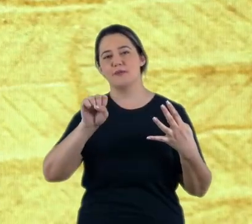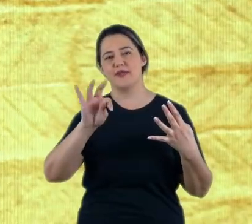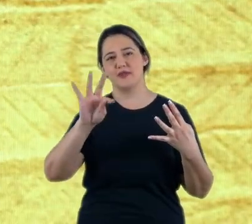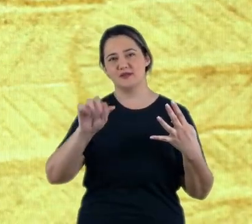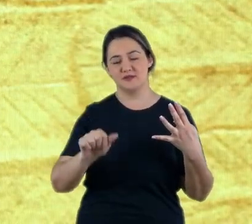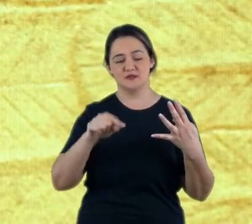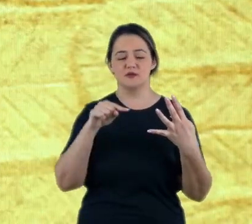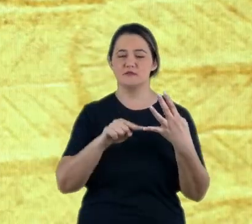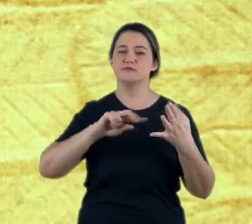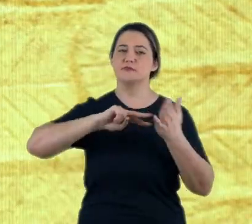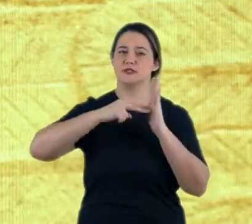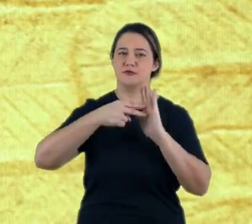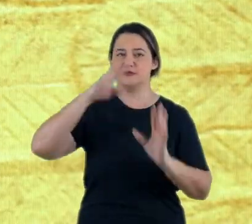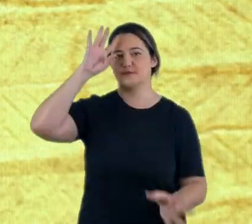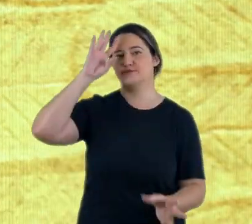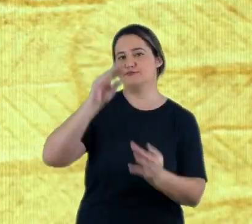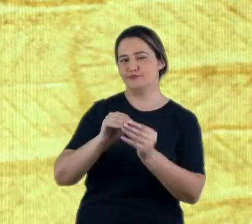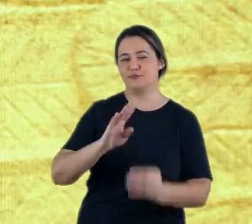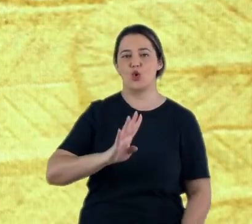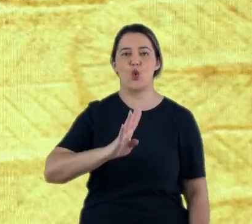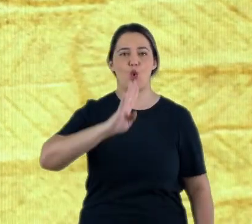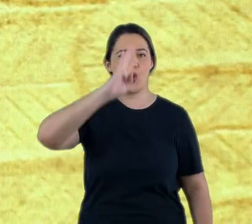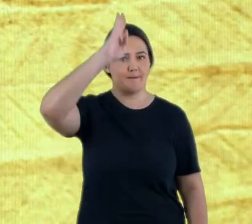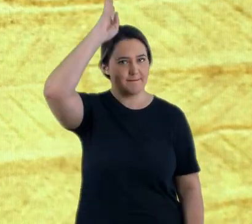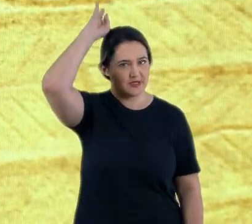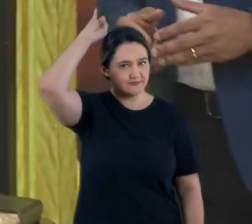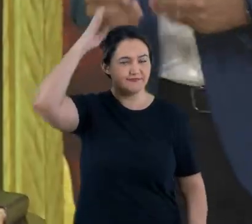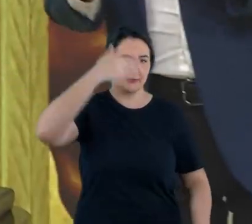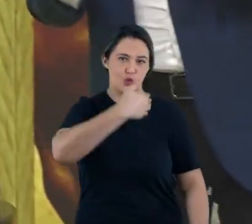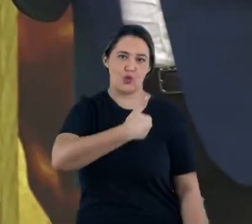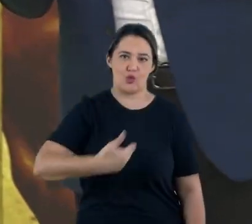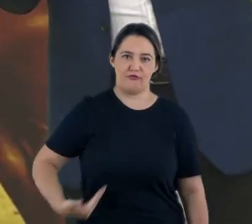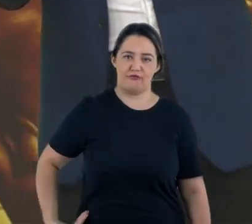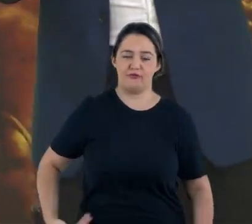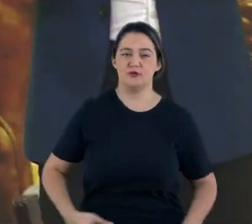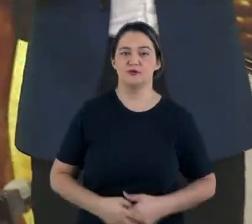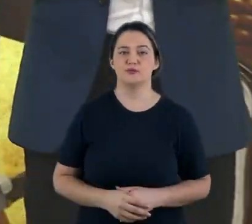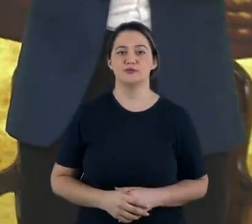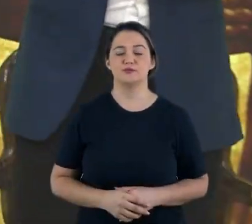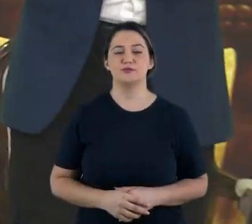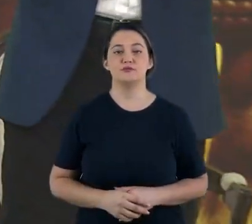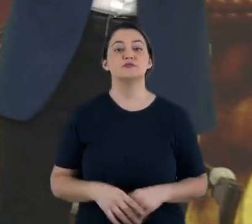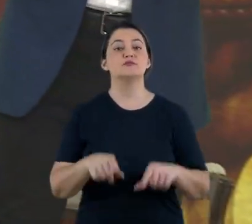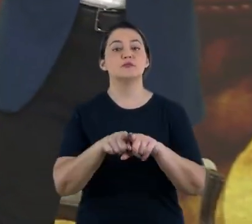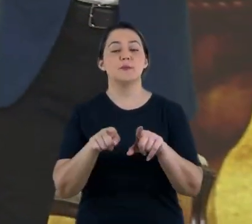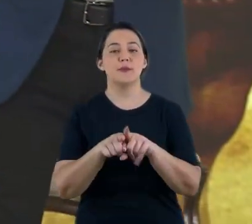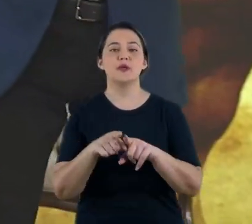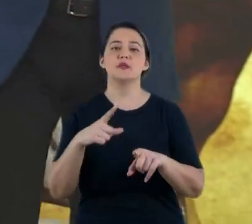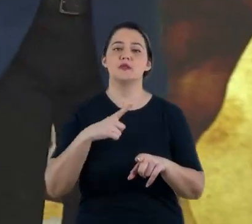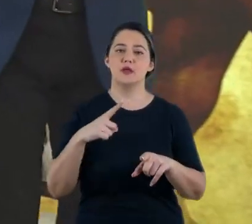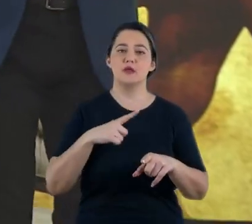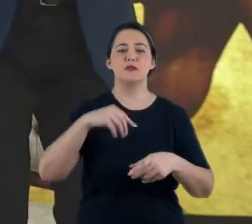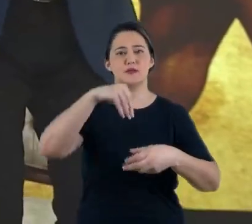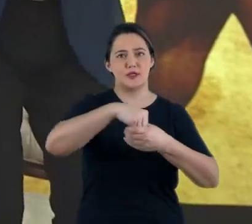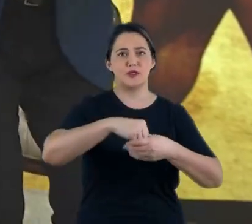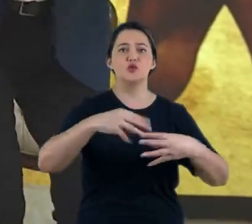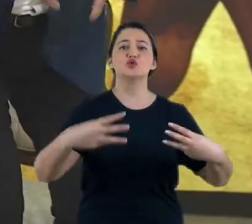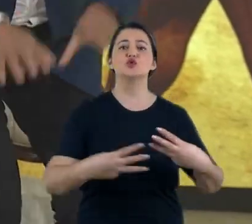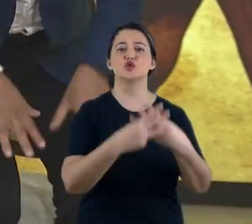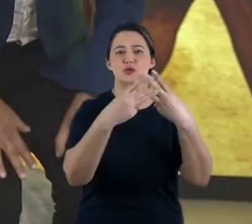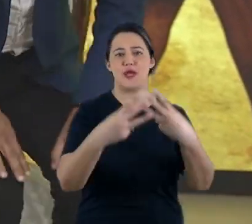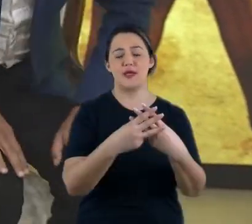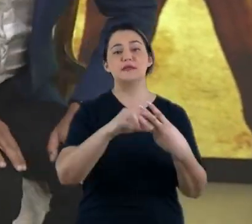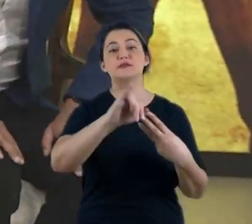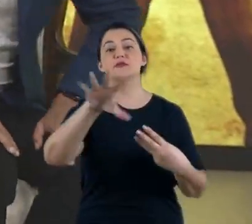como sendo Roma, o Império Romano. O mesmo se dá na época ou no meio do judaísmo. Quando você